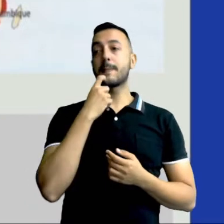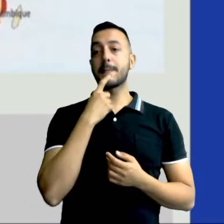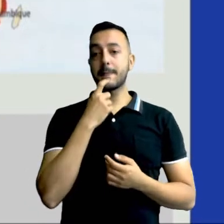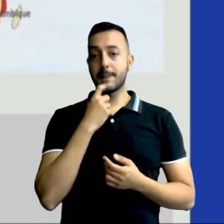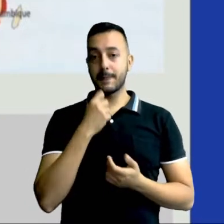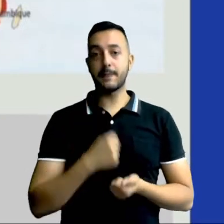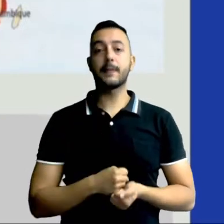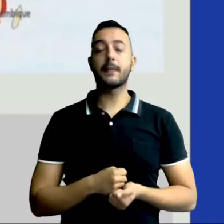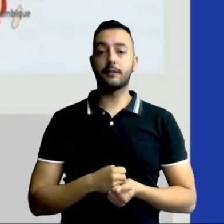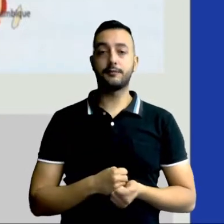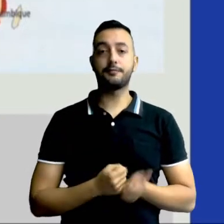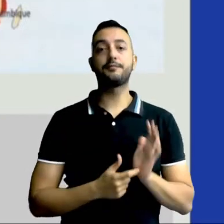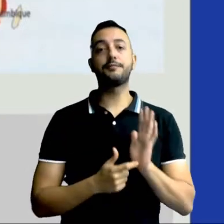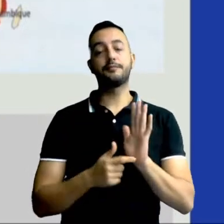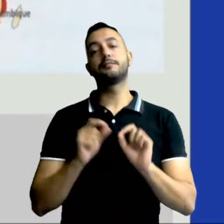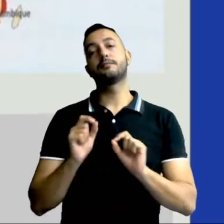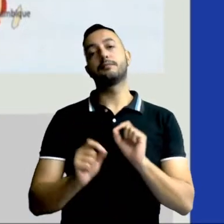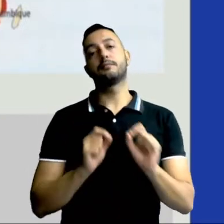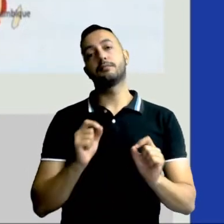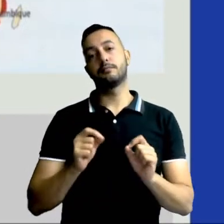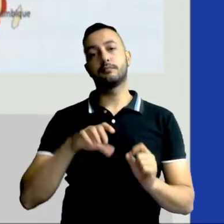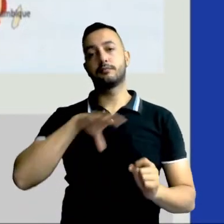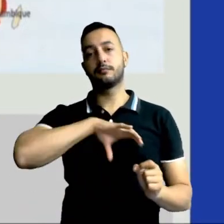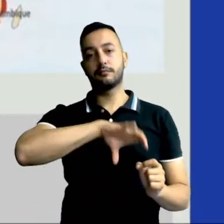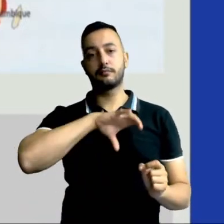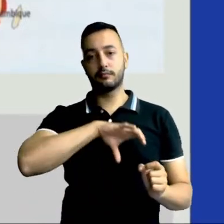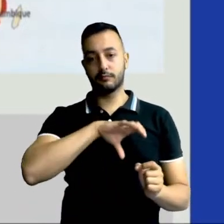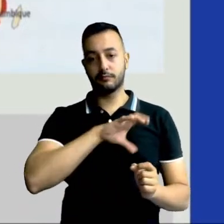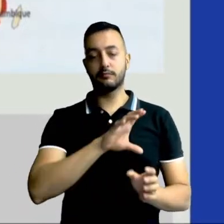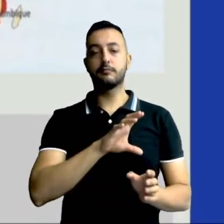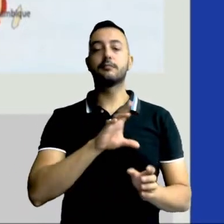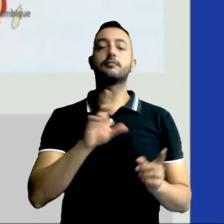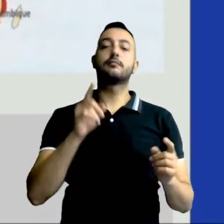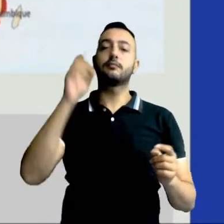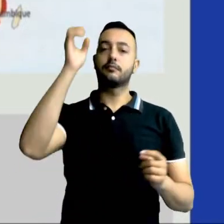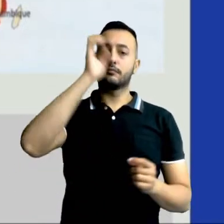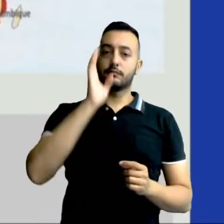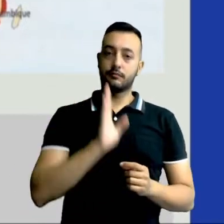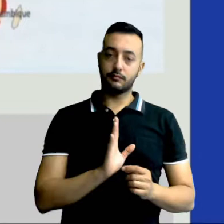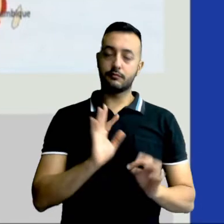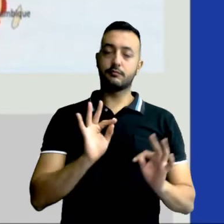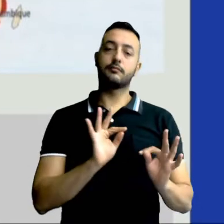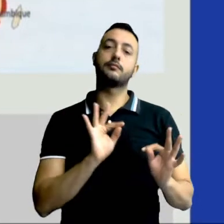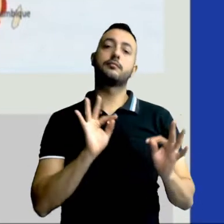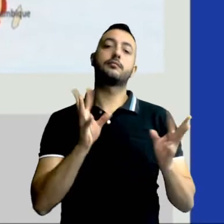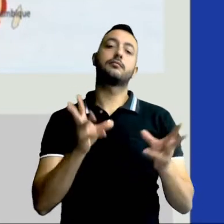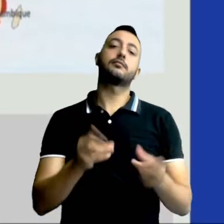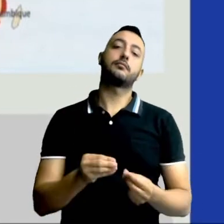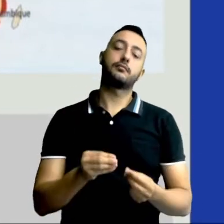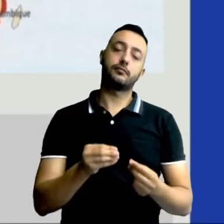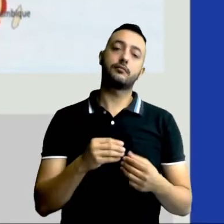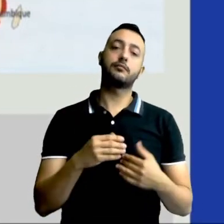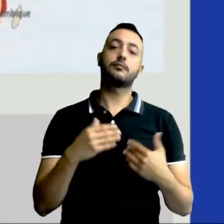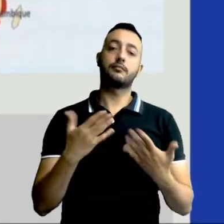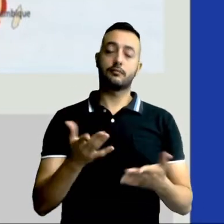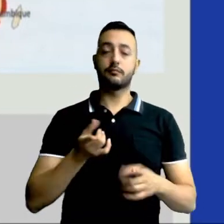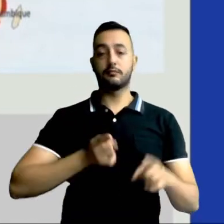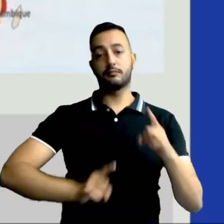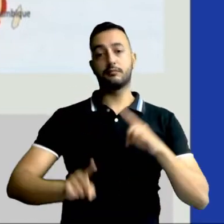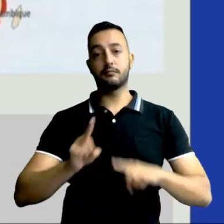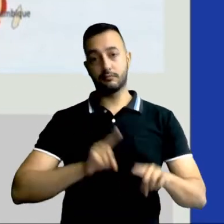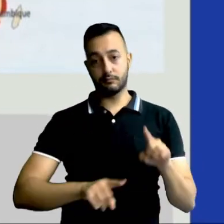vermelha aponta o seguinte Portugal sentido Brasil ou seja nós eram os